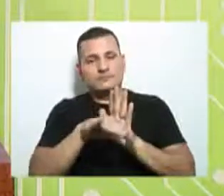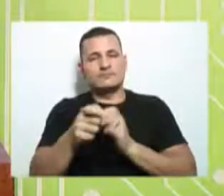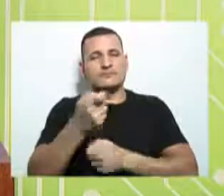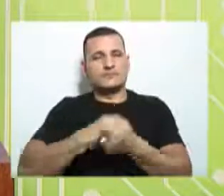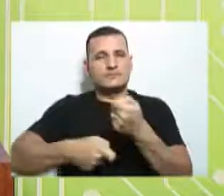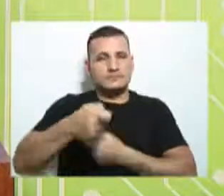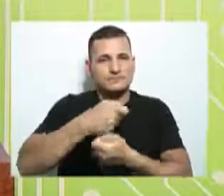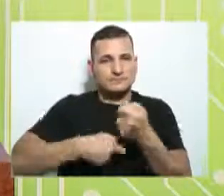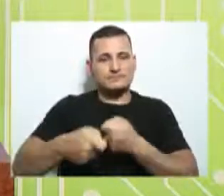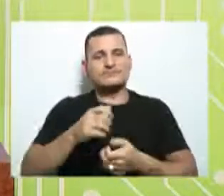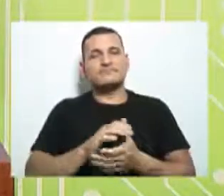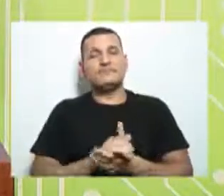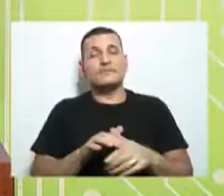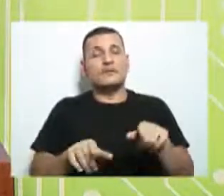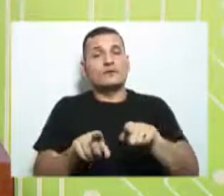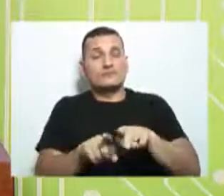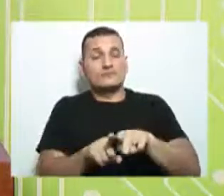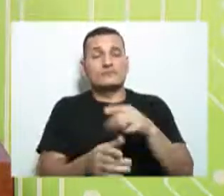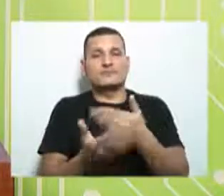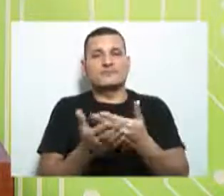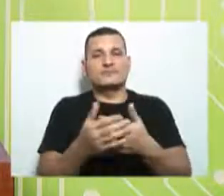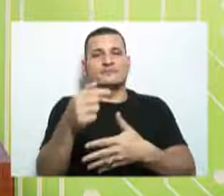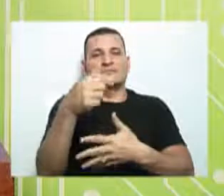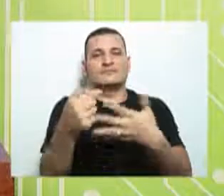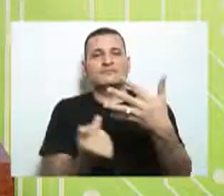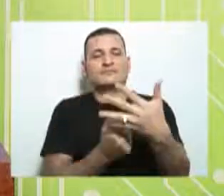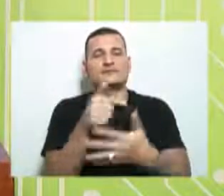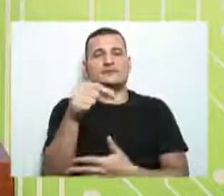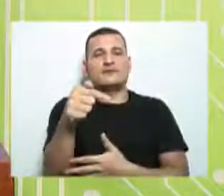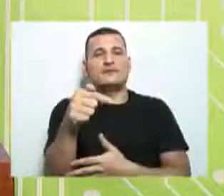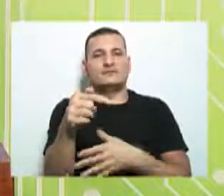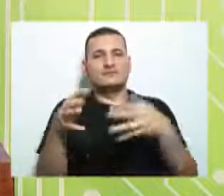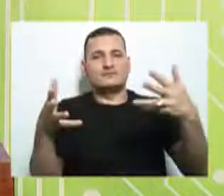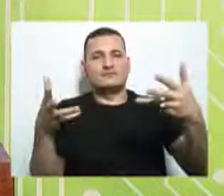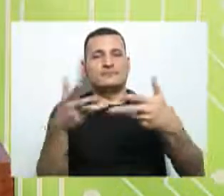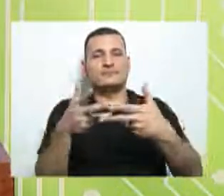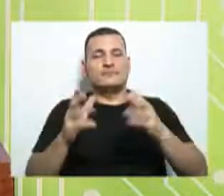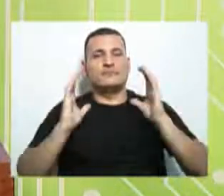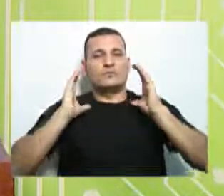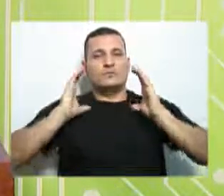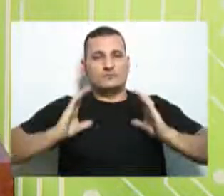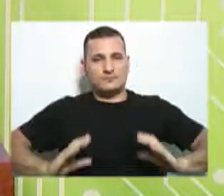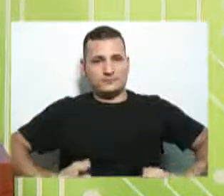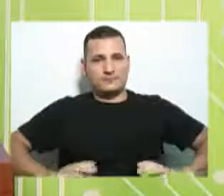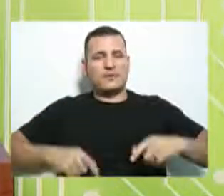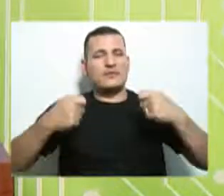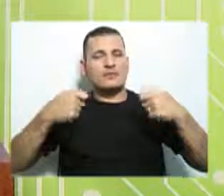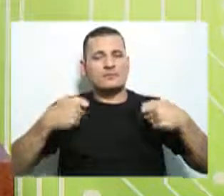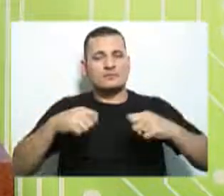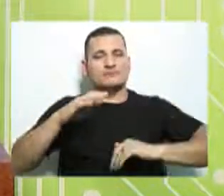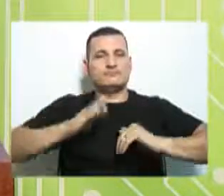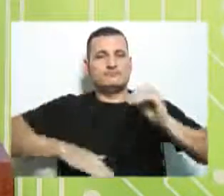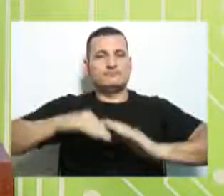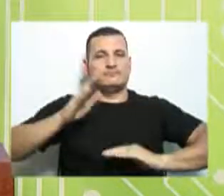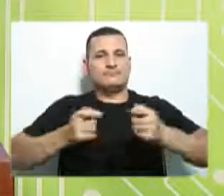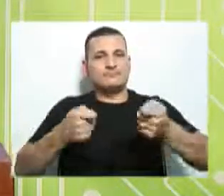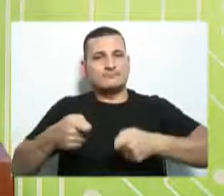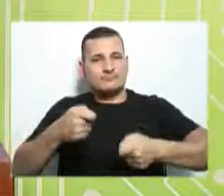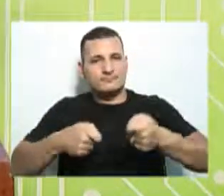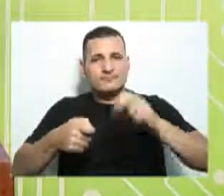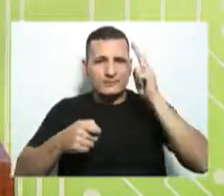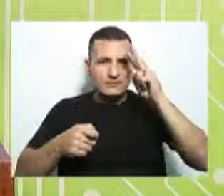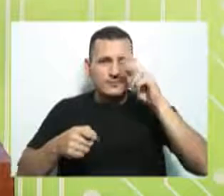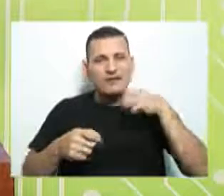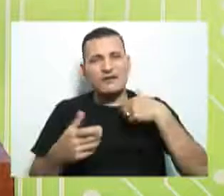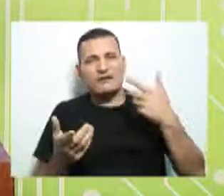foi? Vimos também as 7 habilidades comportamentais necessárias para um bom negociador. Lembra aí qual é?